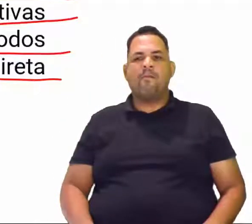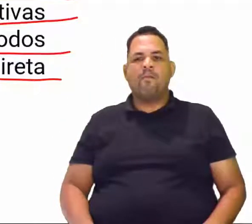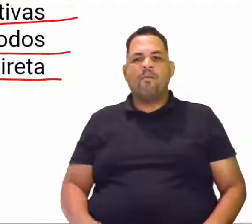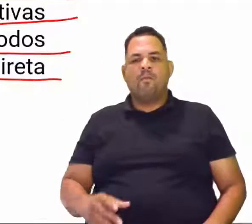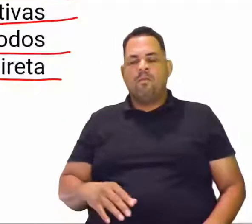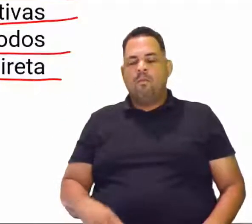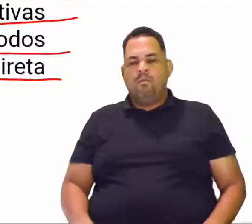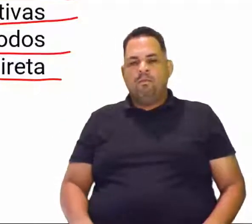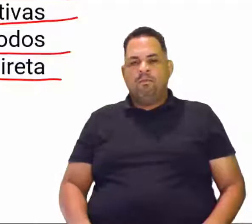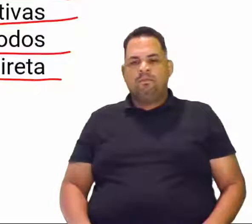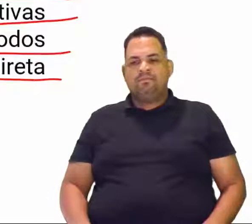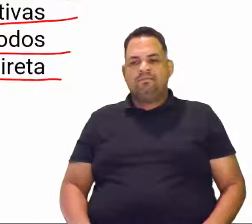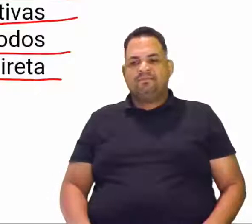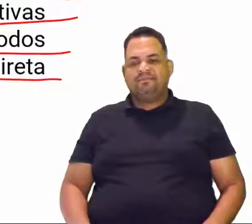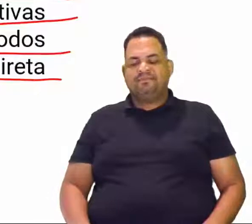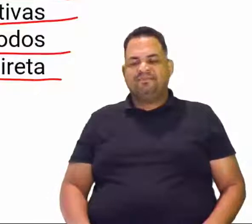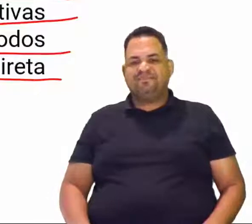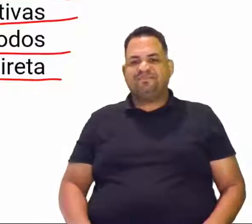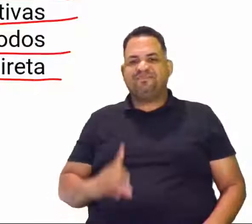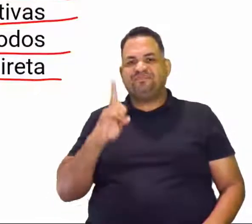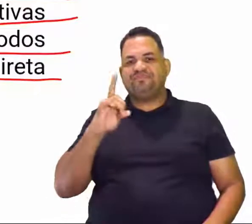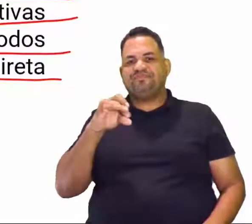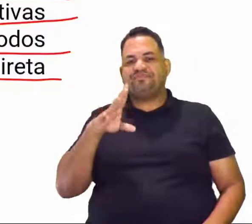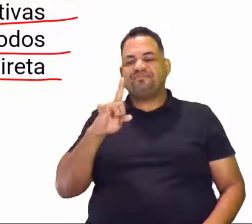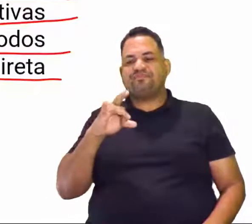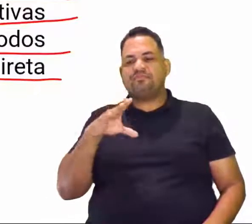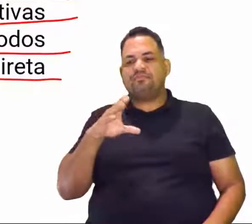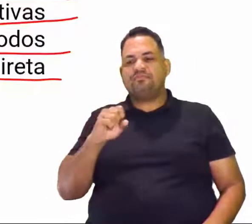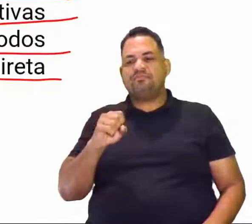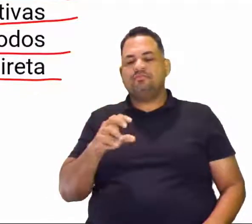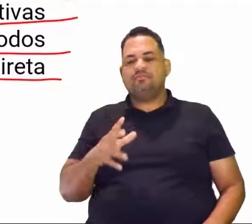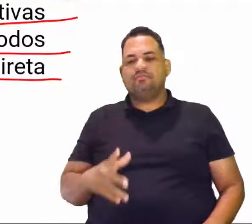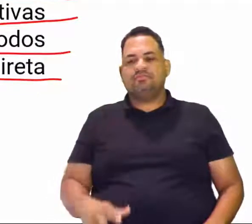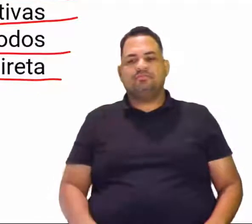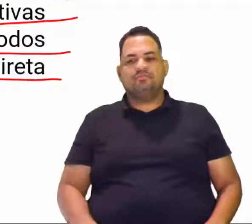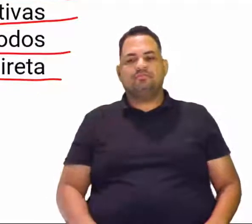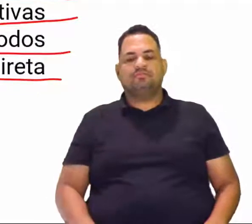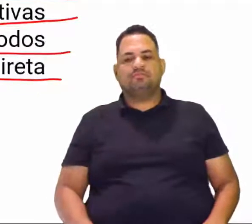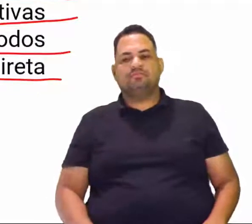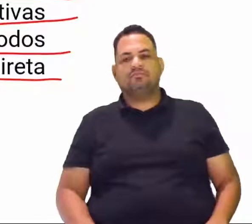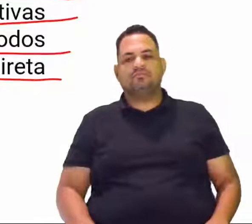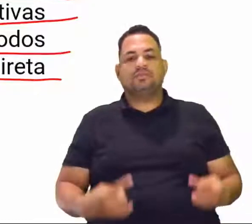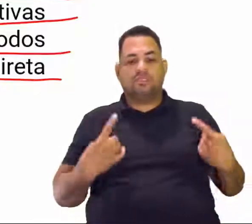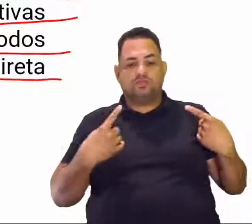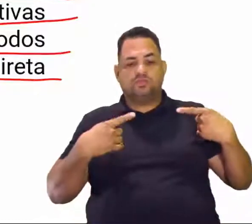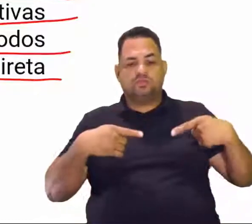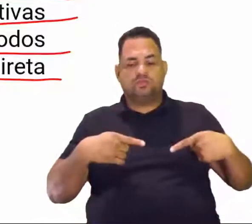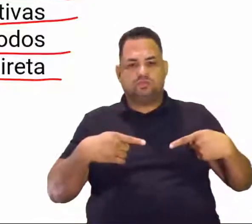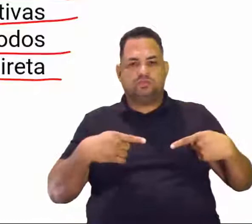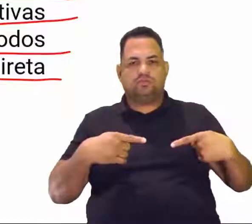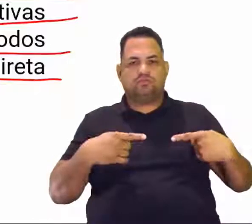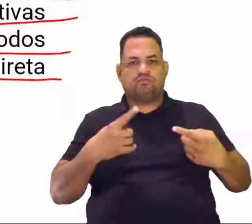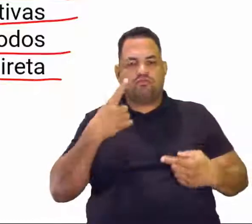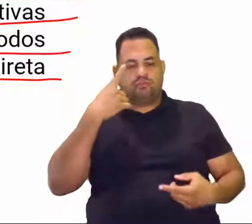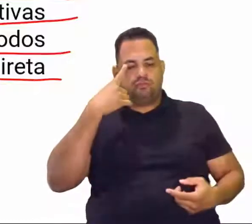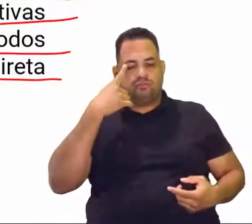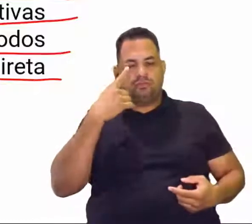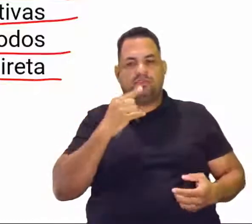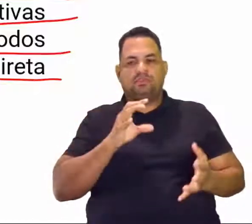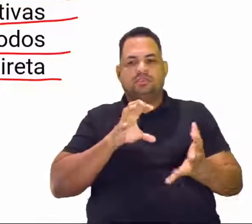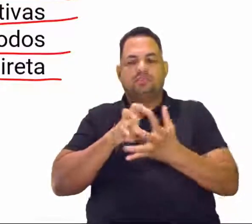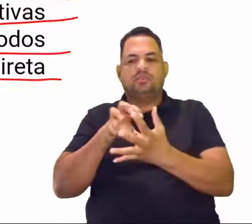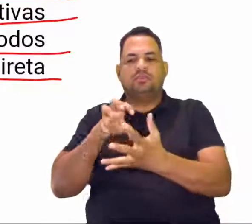que colonialidade ou então fim de colonialidade é é uma pessoa é o enfrentamento a esse pensamento